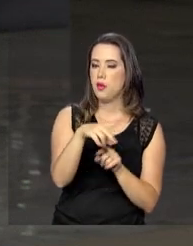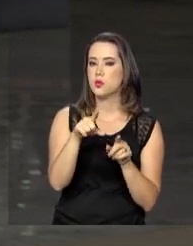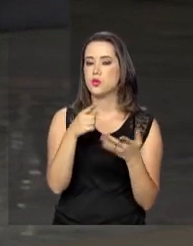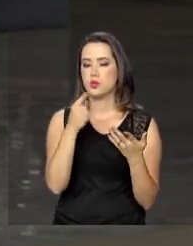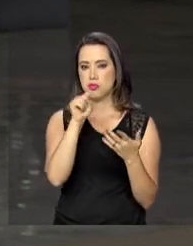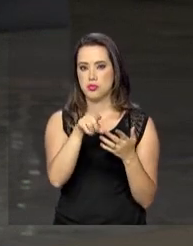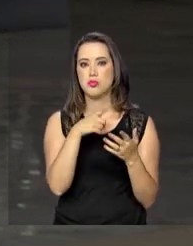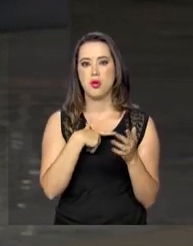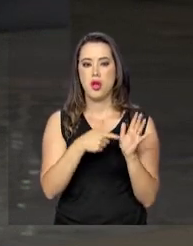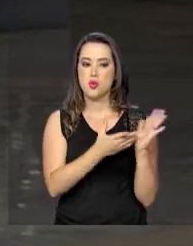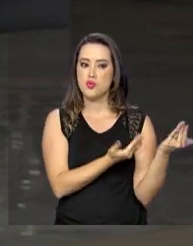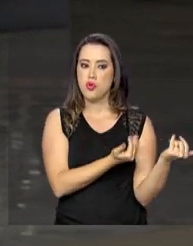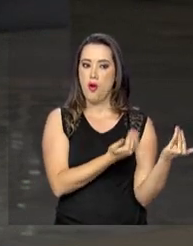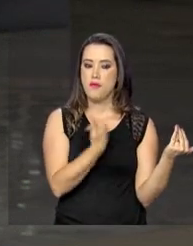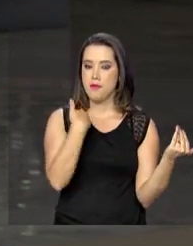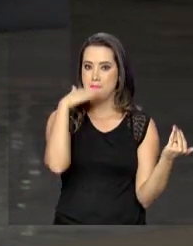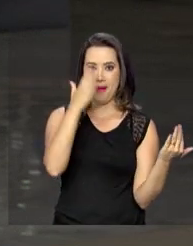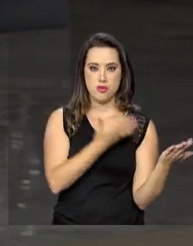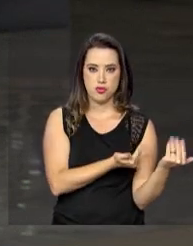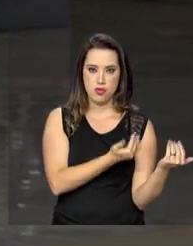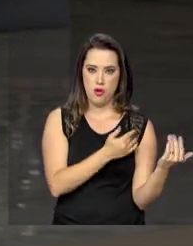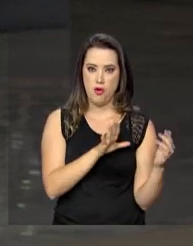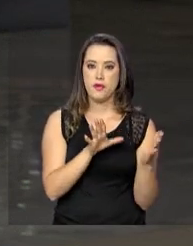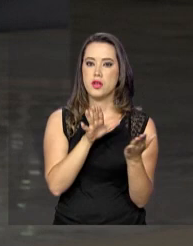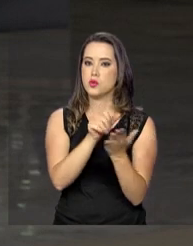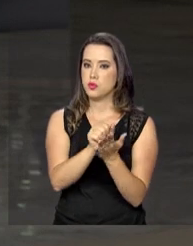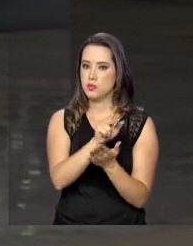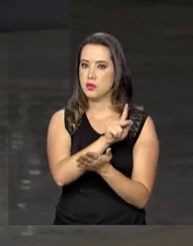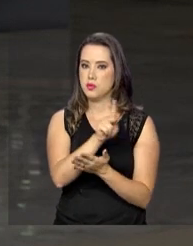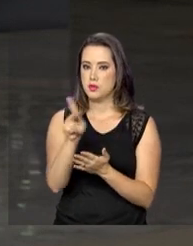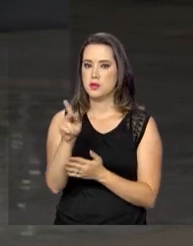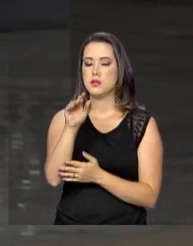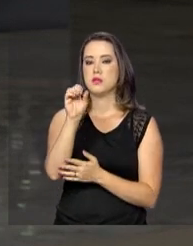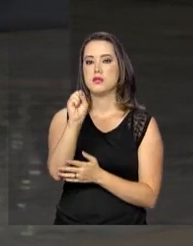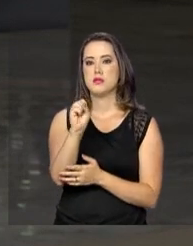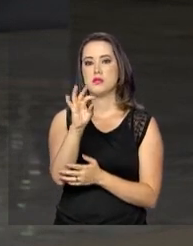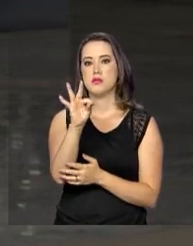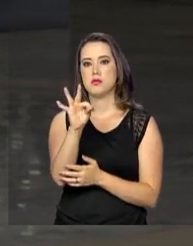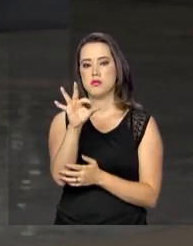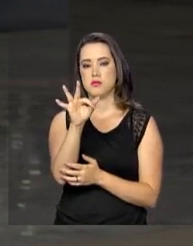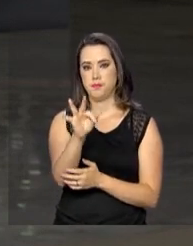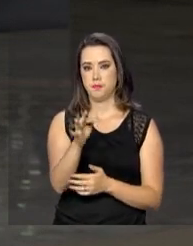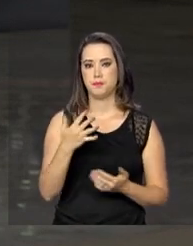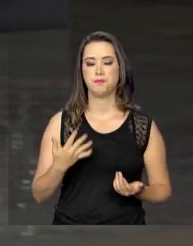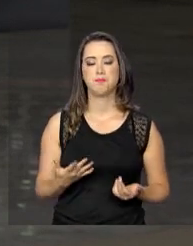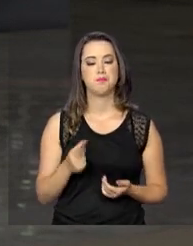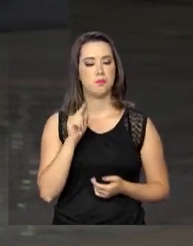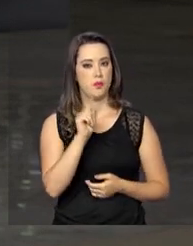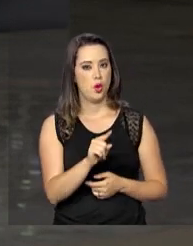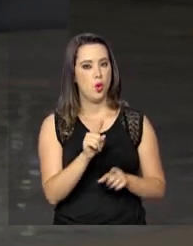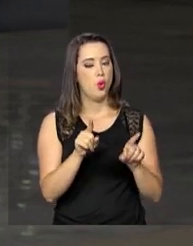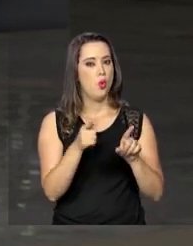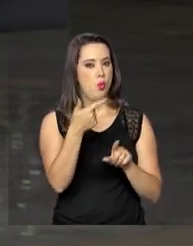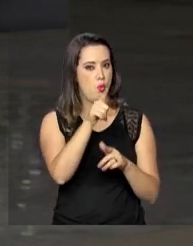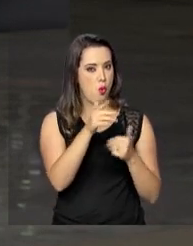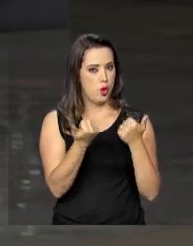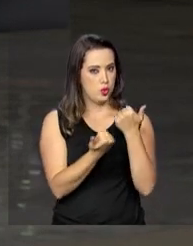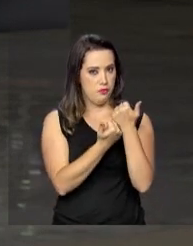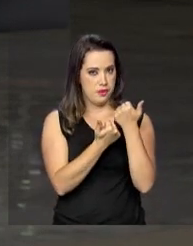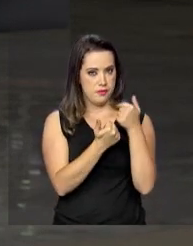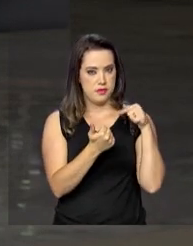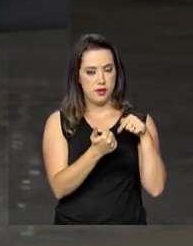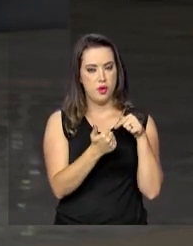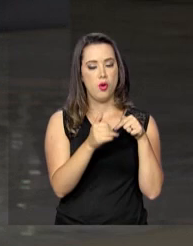toffoli vai ocupar a presidência eo ministro luiz fux a vice presidência do stf bom dia sofre